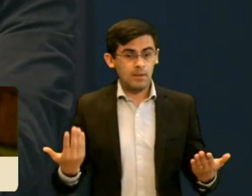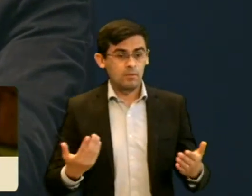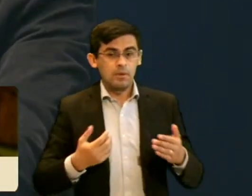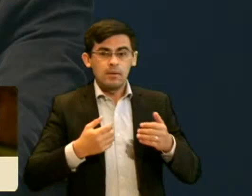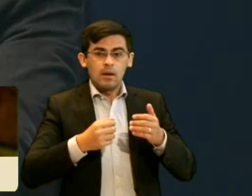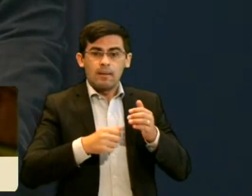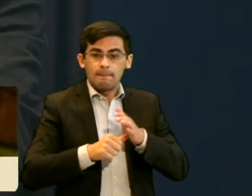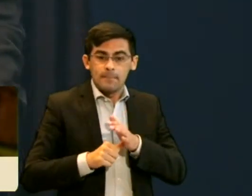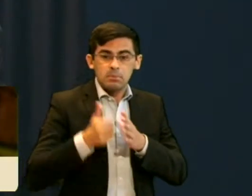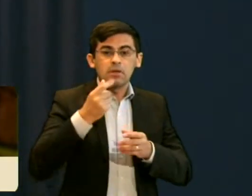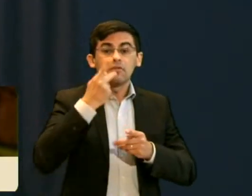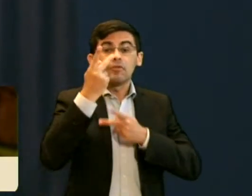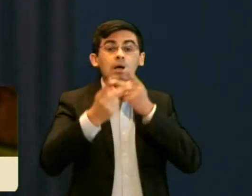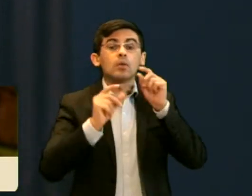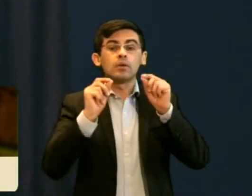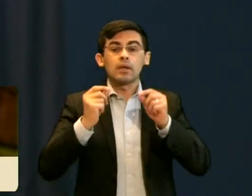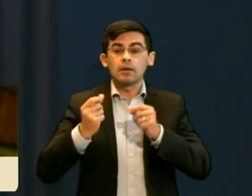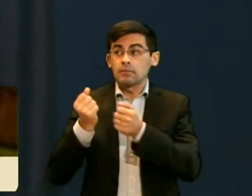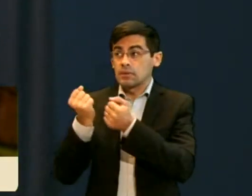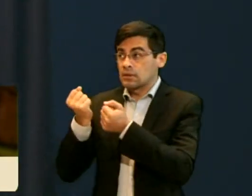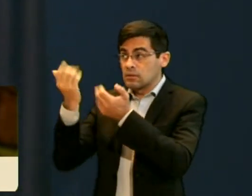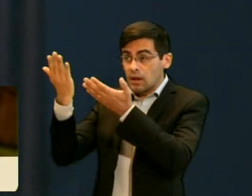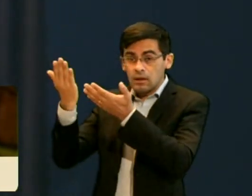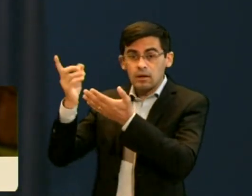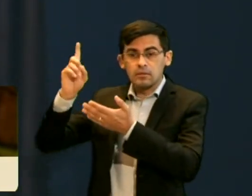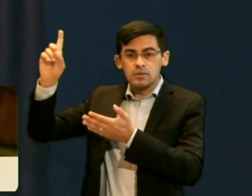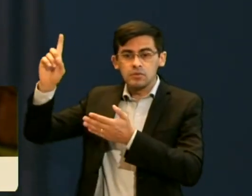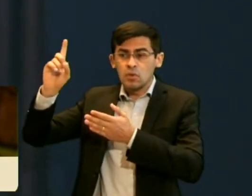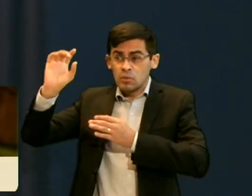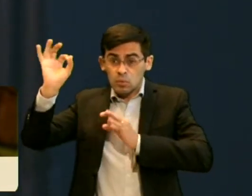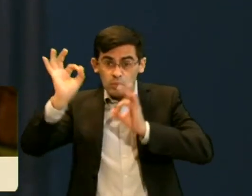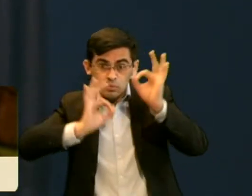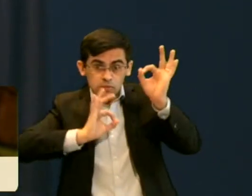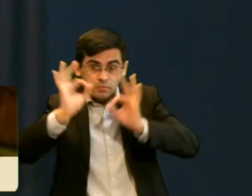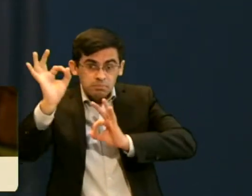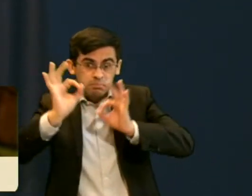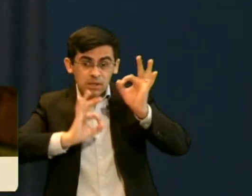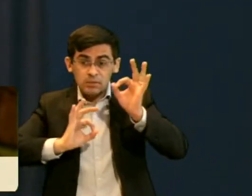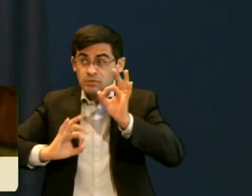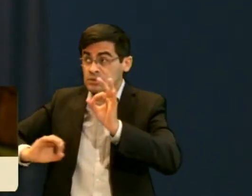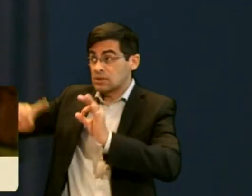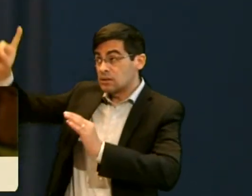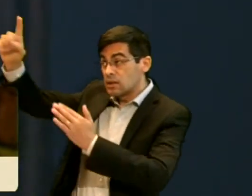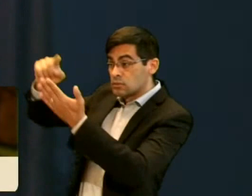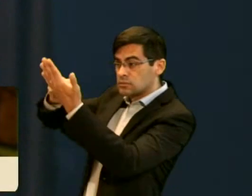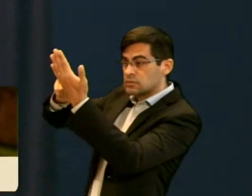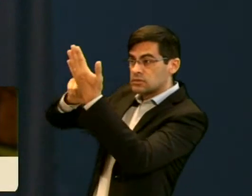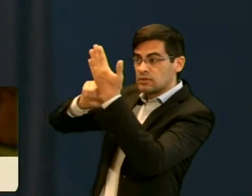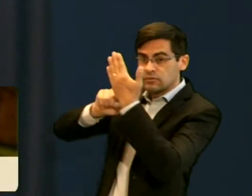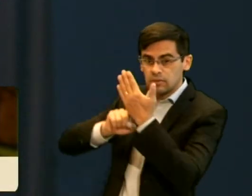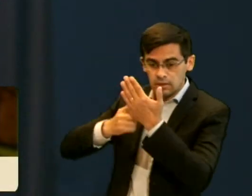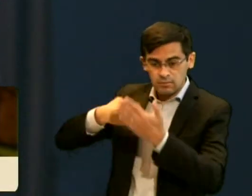essa entrega tem a ver com os planos revelados de Deus.